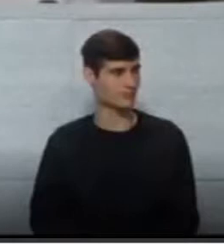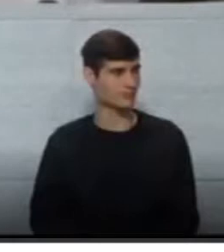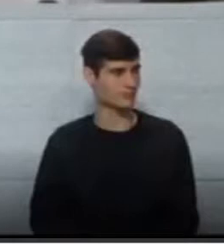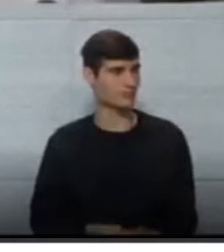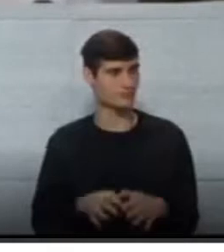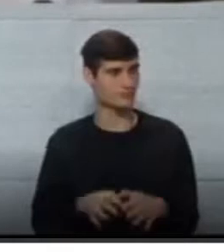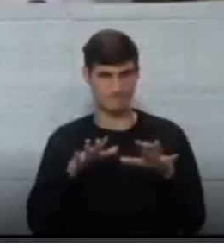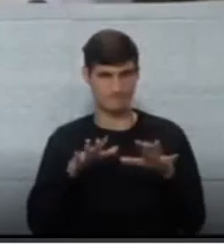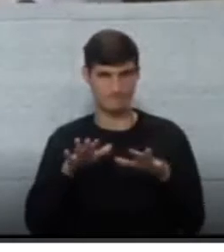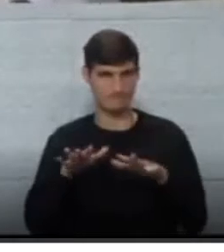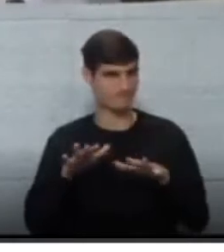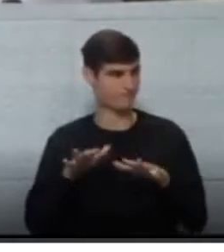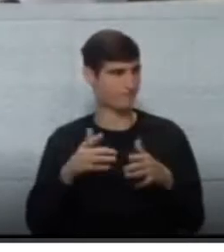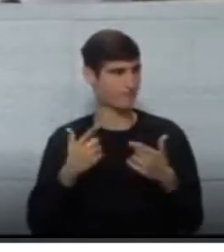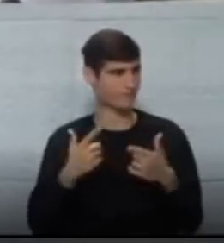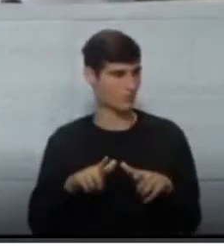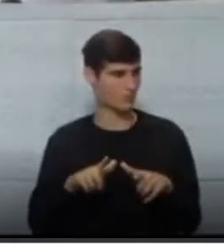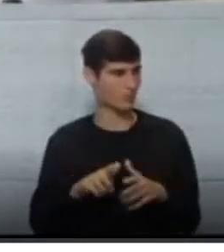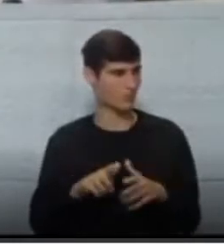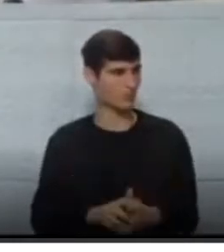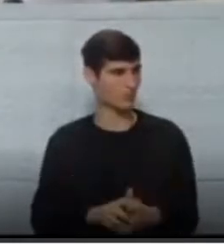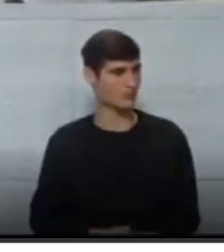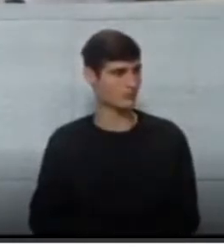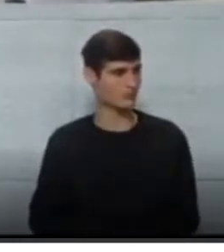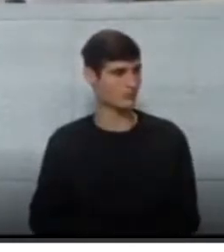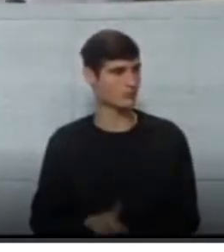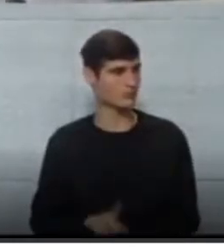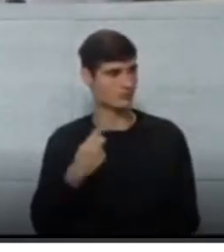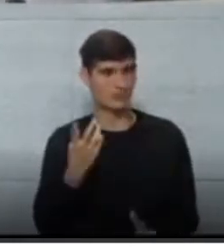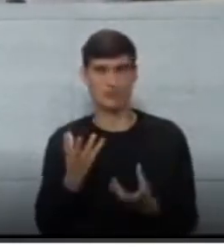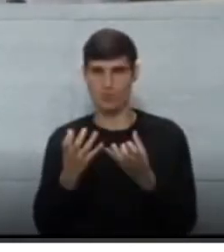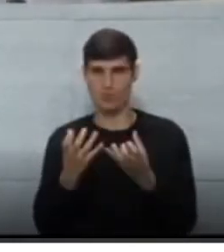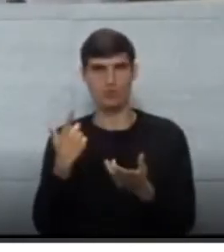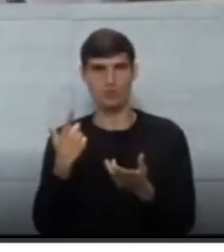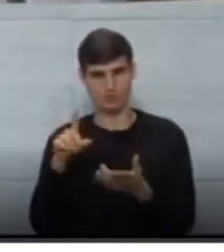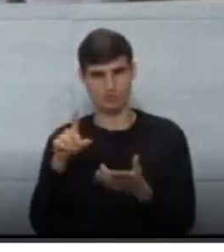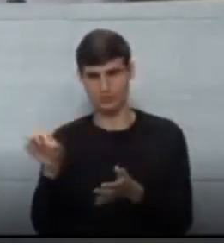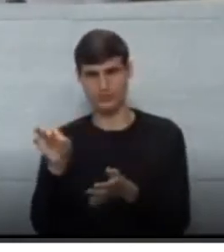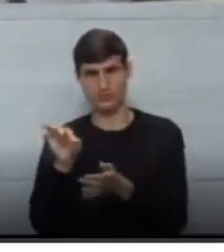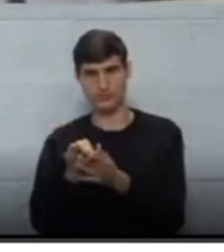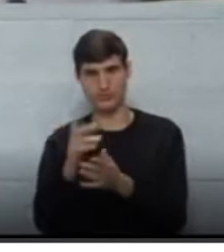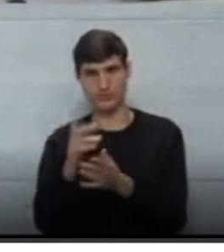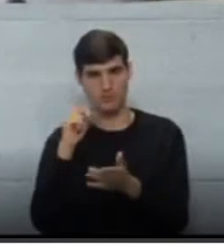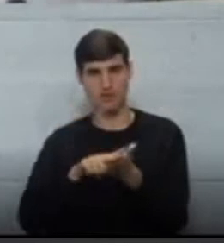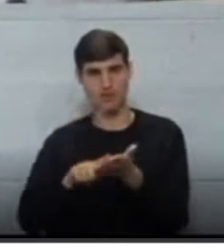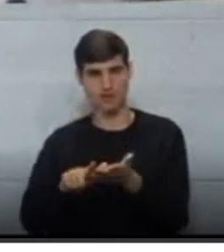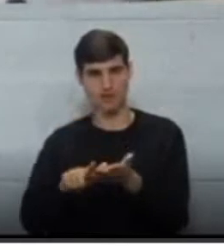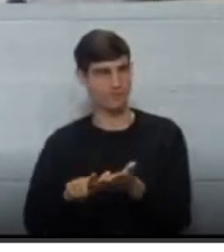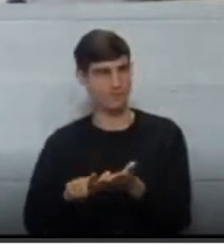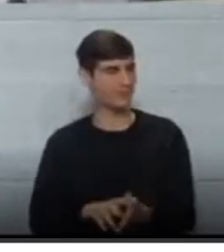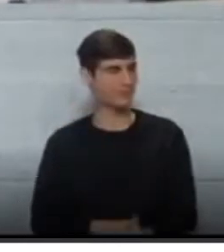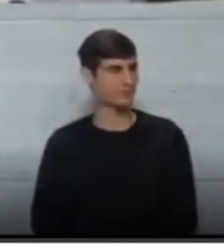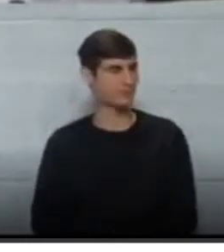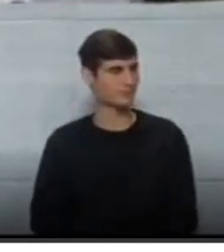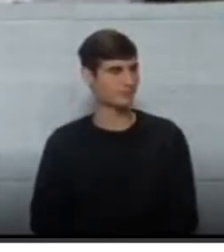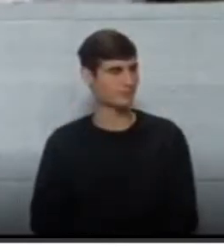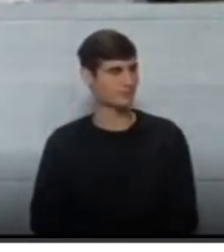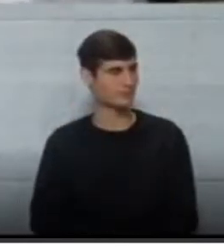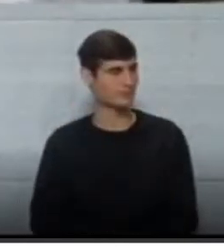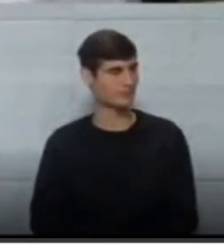Agita bem a amostra e depois nós flambamos de novo a alça para